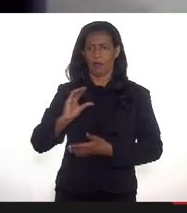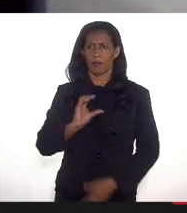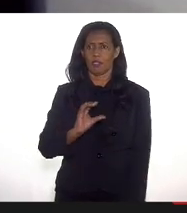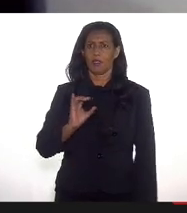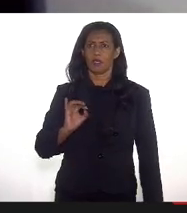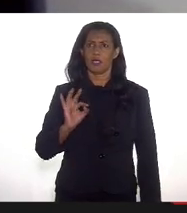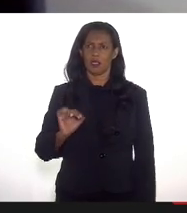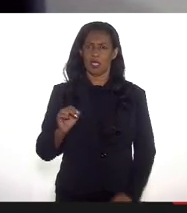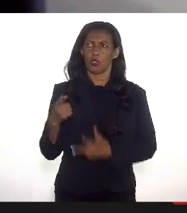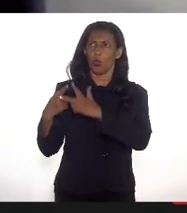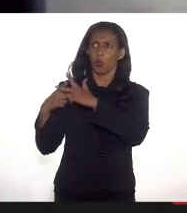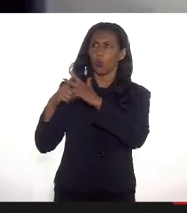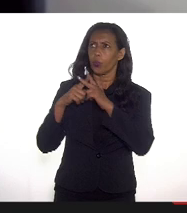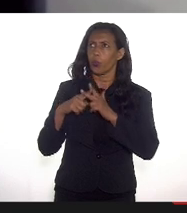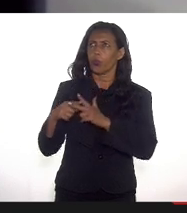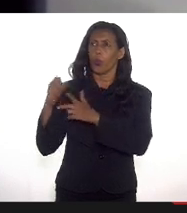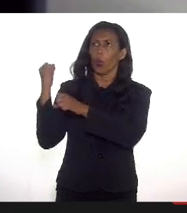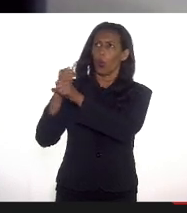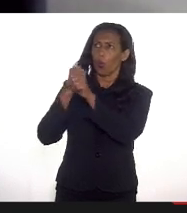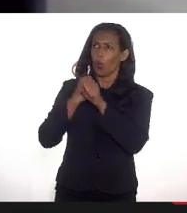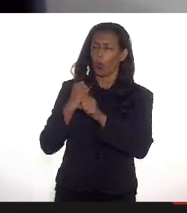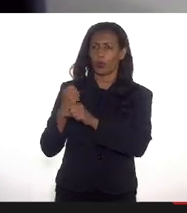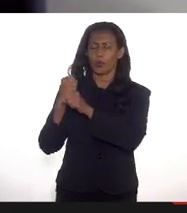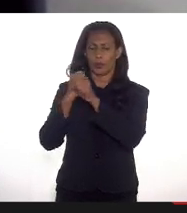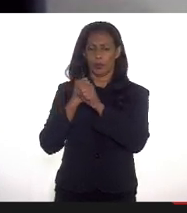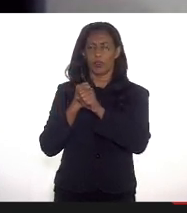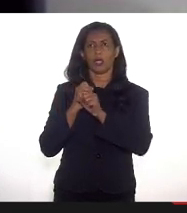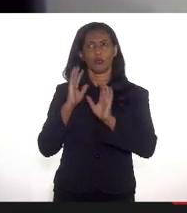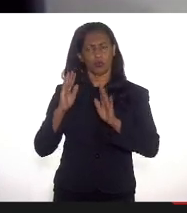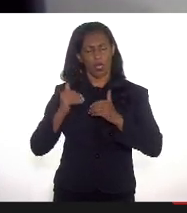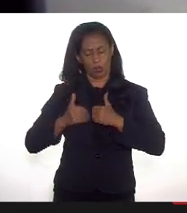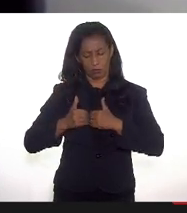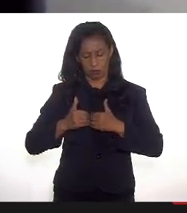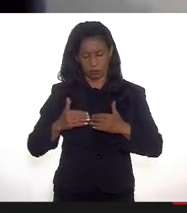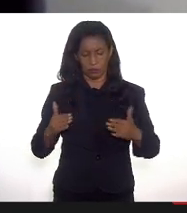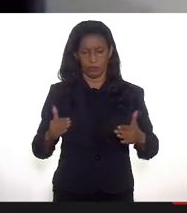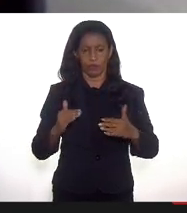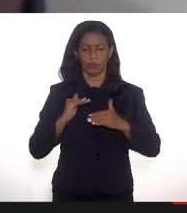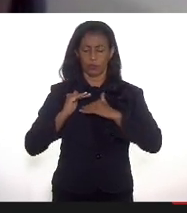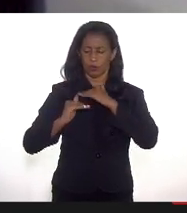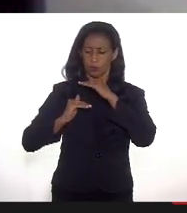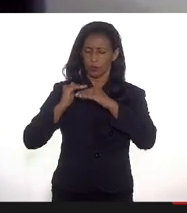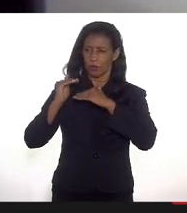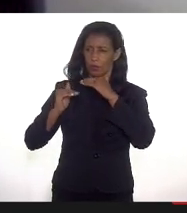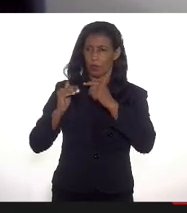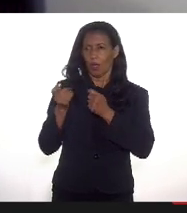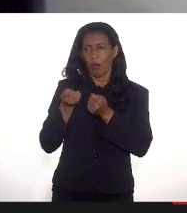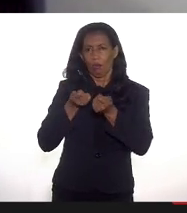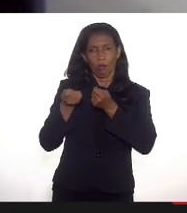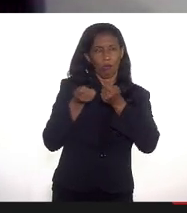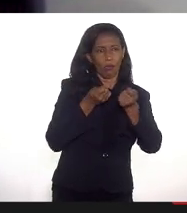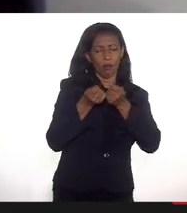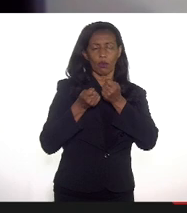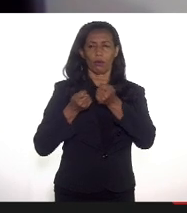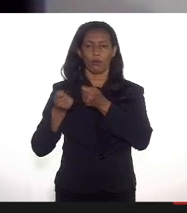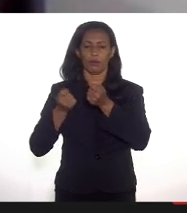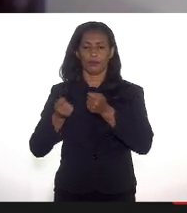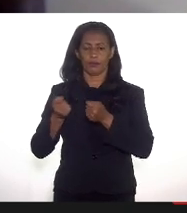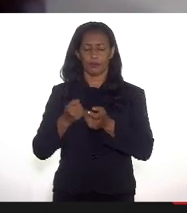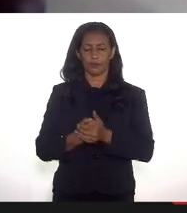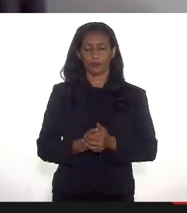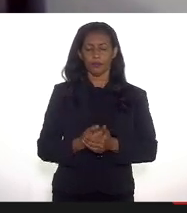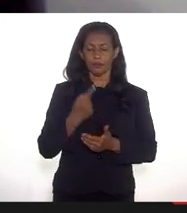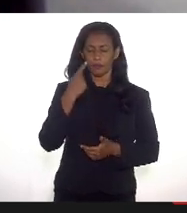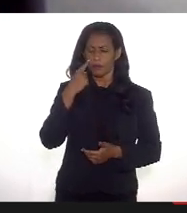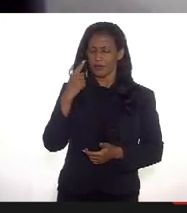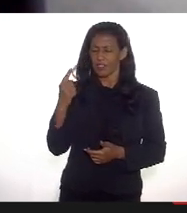reparos nas escolas. Estamos, na medida do possível, fazendo isso, com uma limitação de verba. E aí a gente se